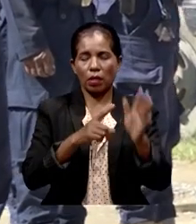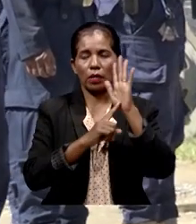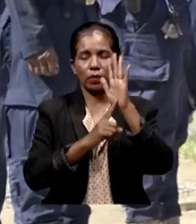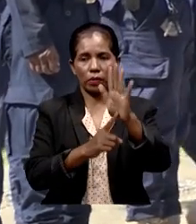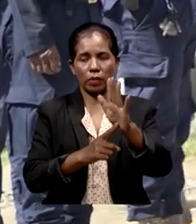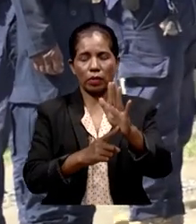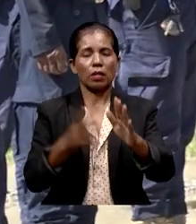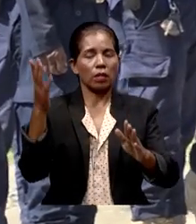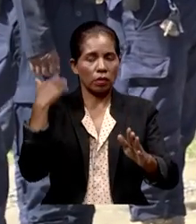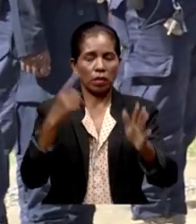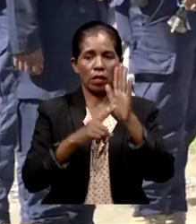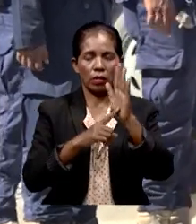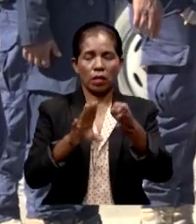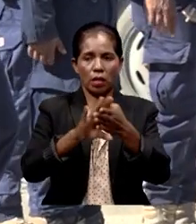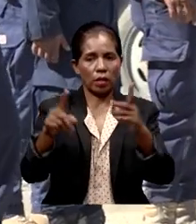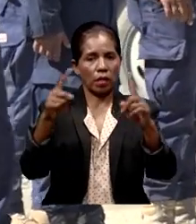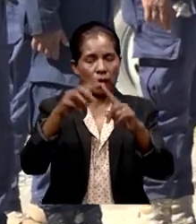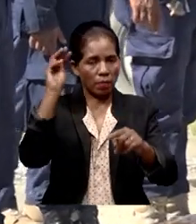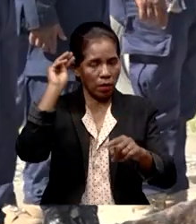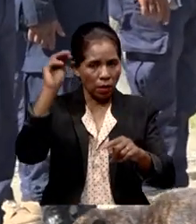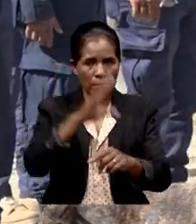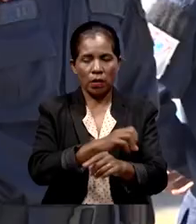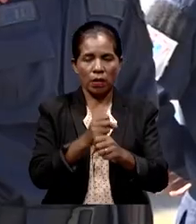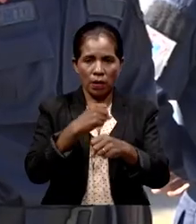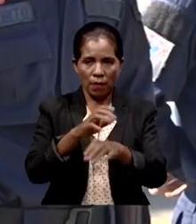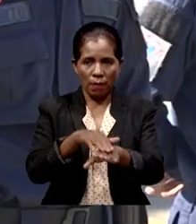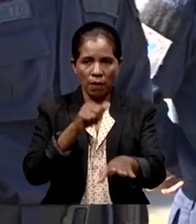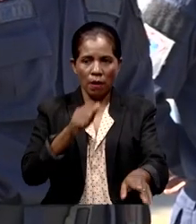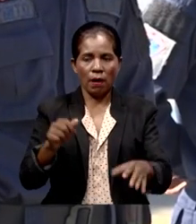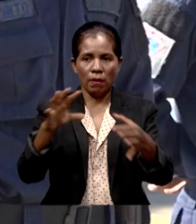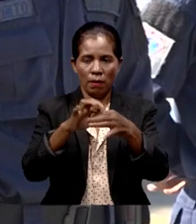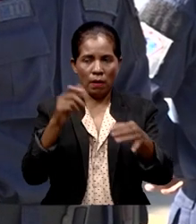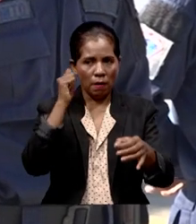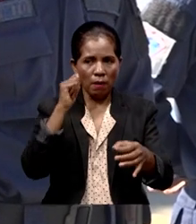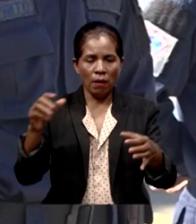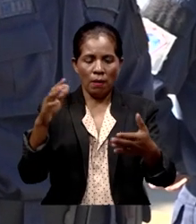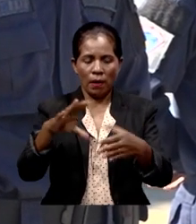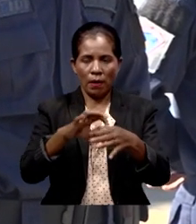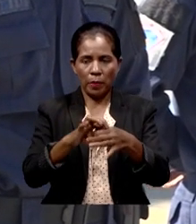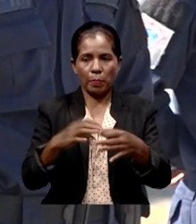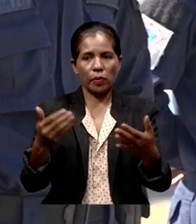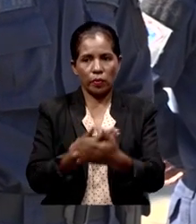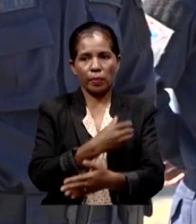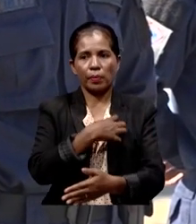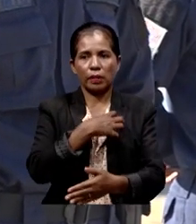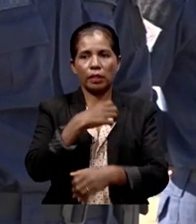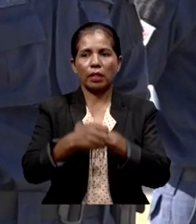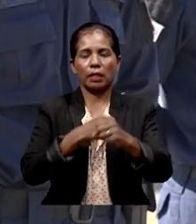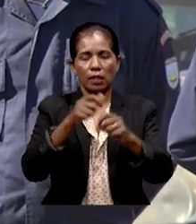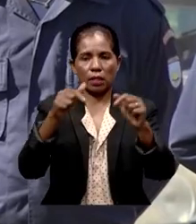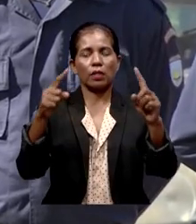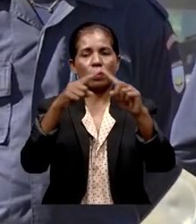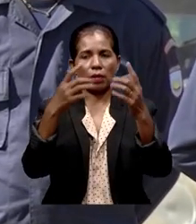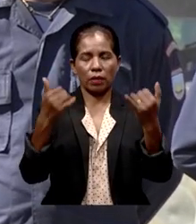carta, que tinha parte a tona pedido para o Ministério do Interior, atuar o recrutamento para membro do Fundo PNTL Atos Rua Ressin, e a Tina, né, mas beto hoje